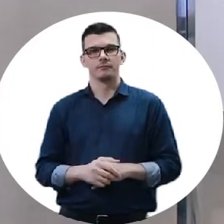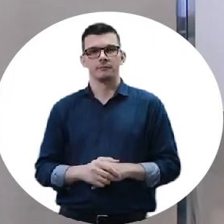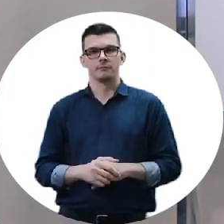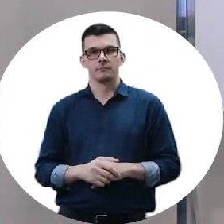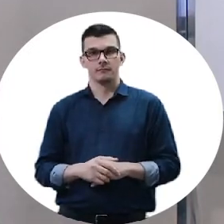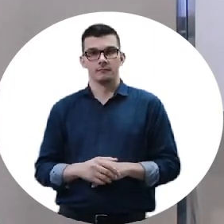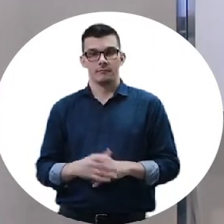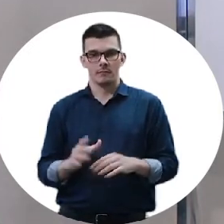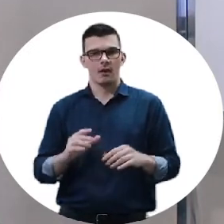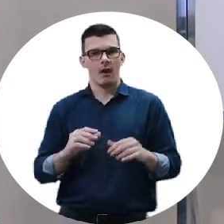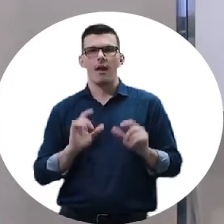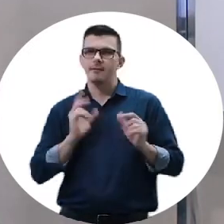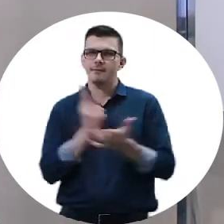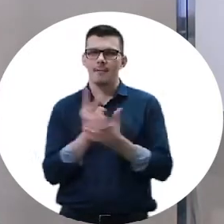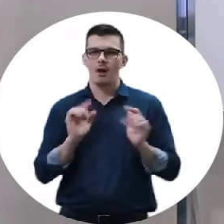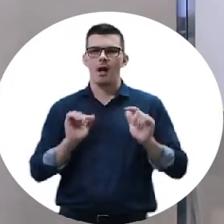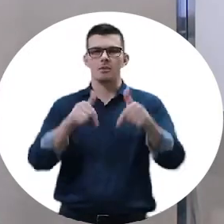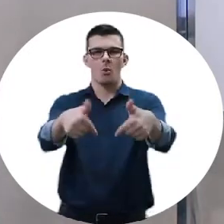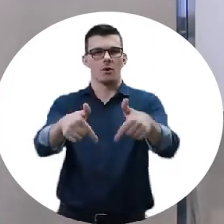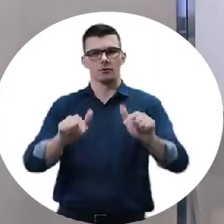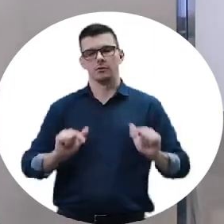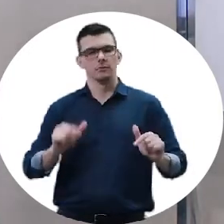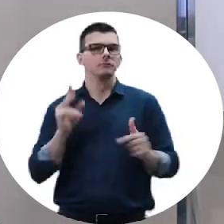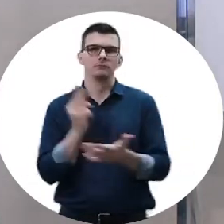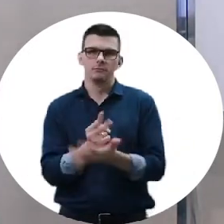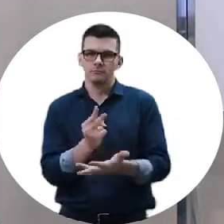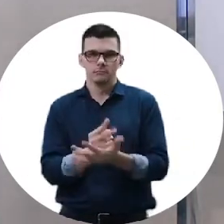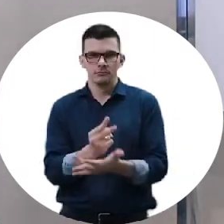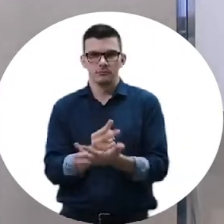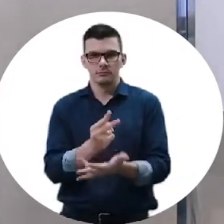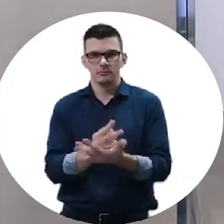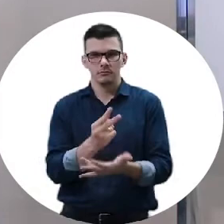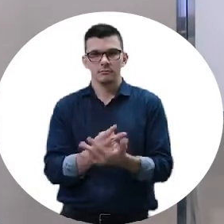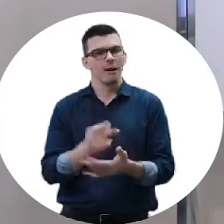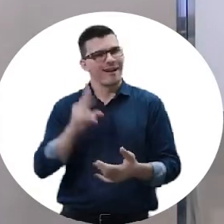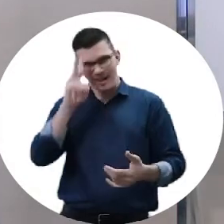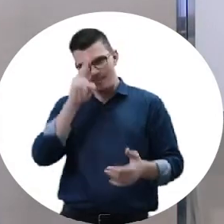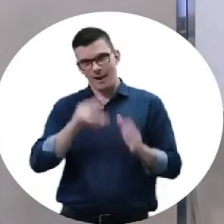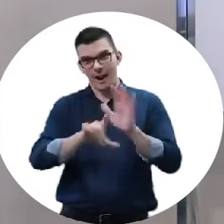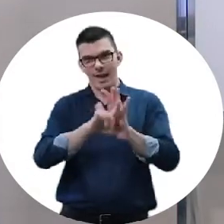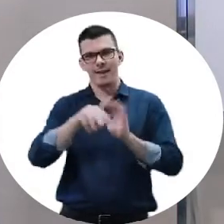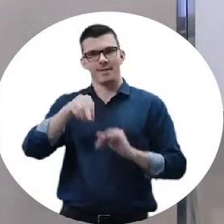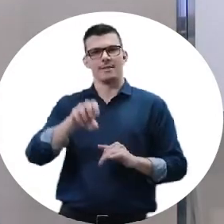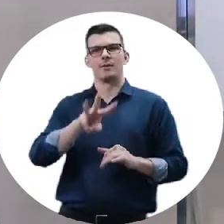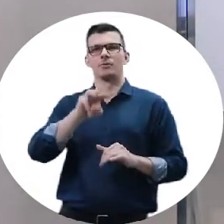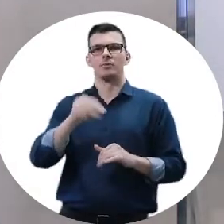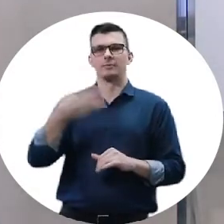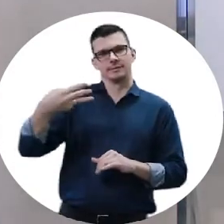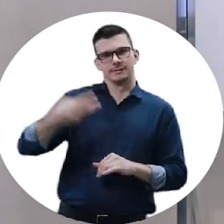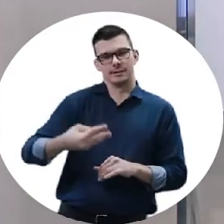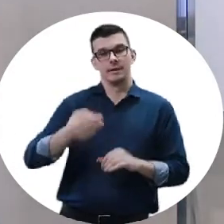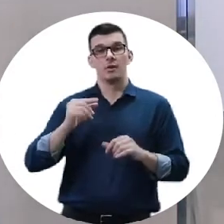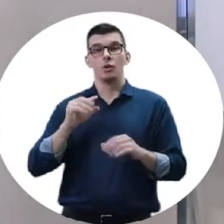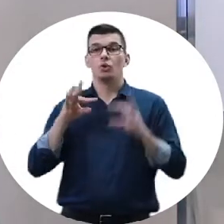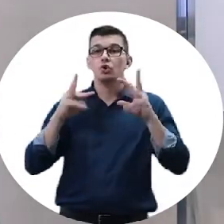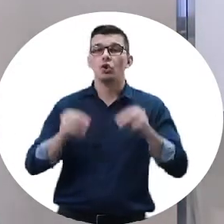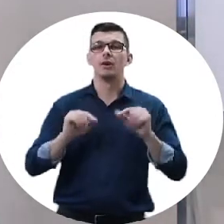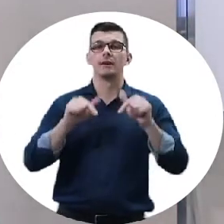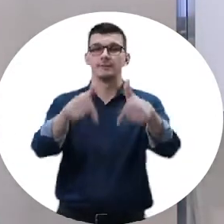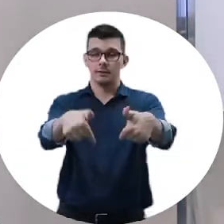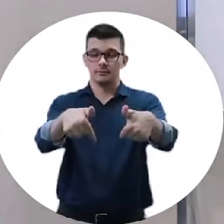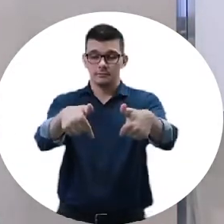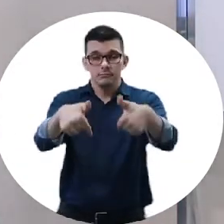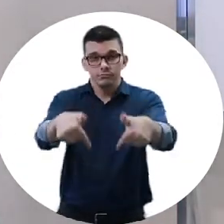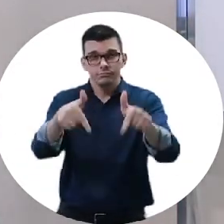par de ação e reação. Terceira lei de Newton. O que fala? Toda ação corresponde a uma reação de mesmo